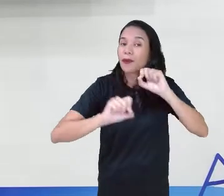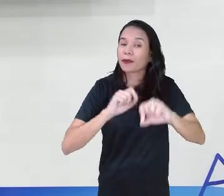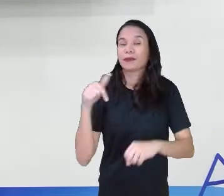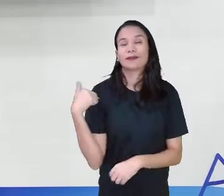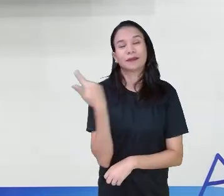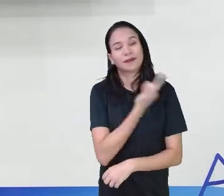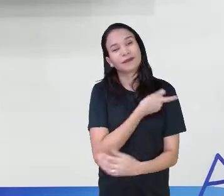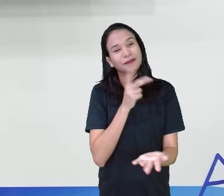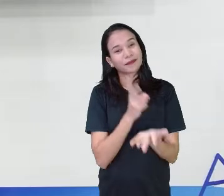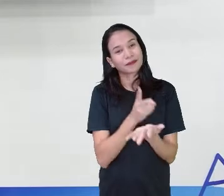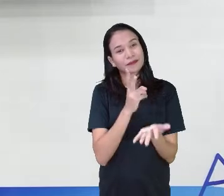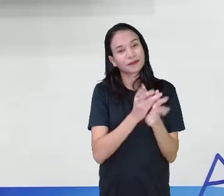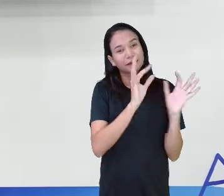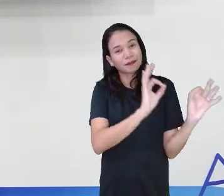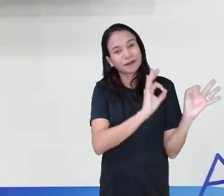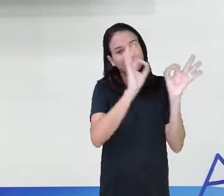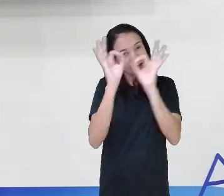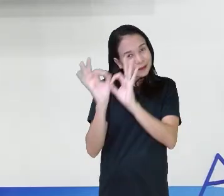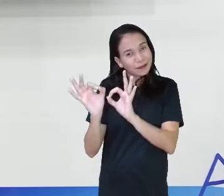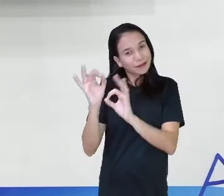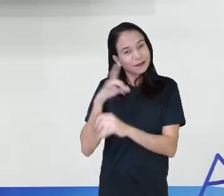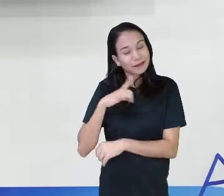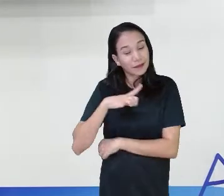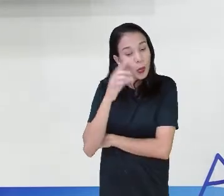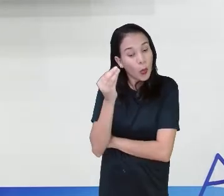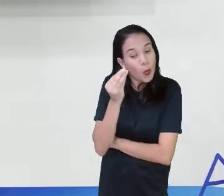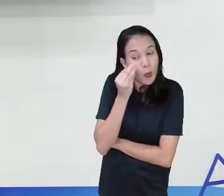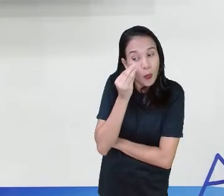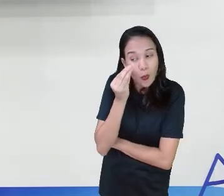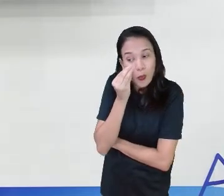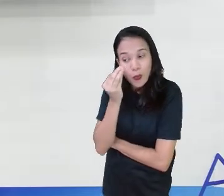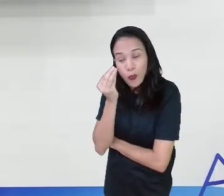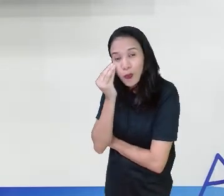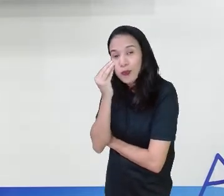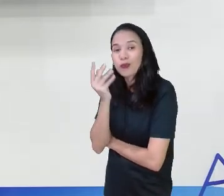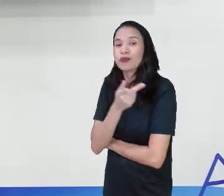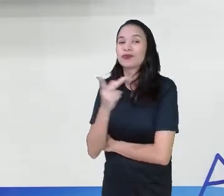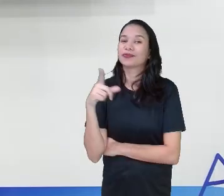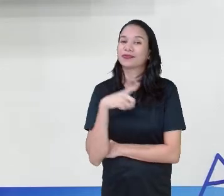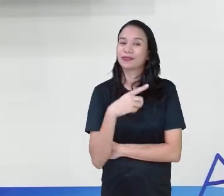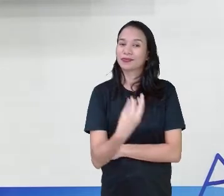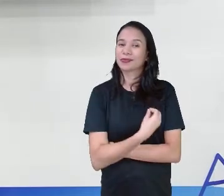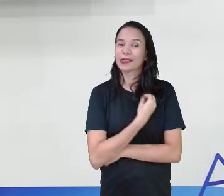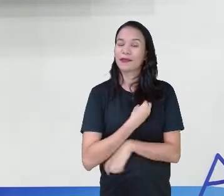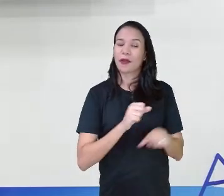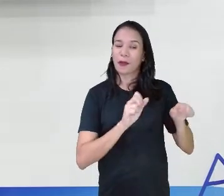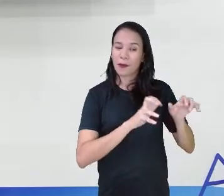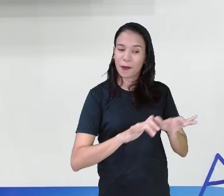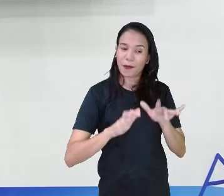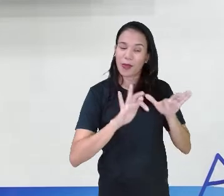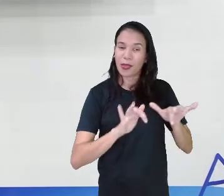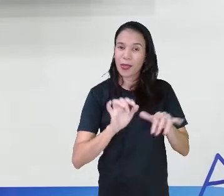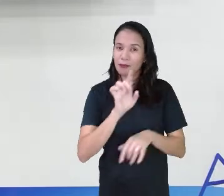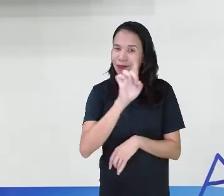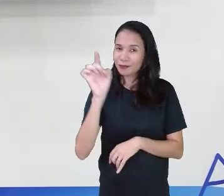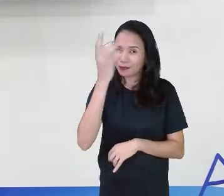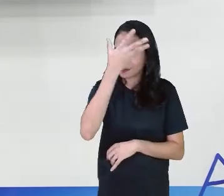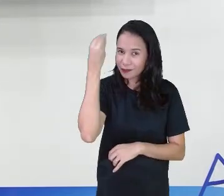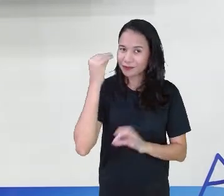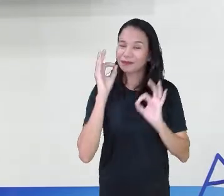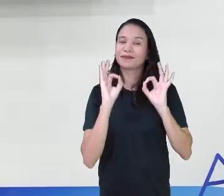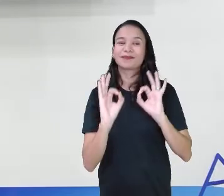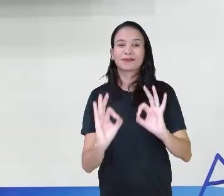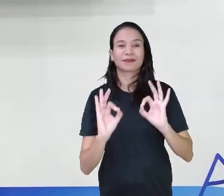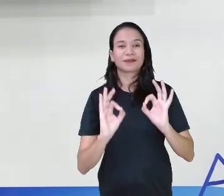está sempre passando por lá para dar uma olhadinha no que vocês estão falando. Então, não esqueçam disso, tá